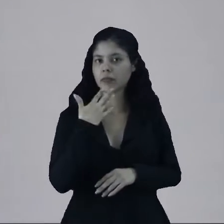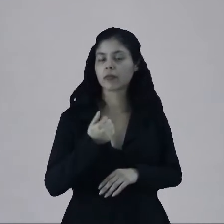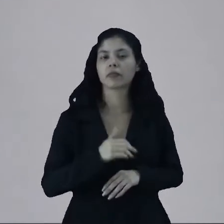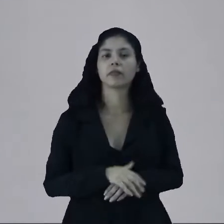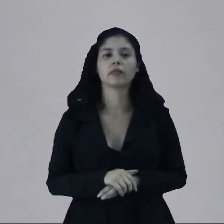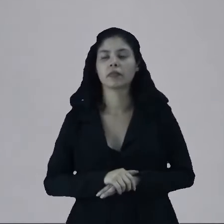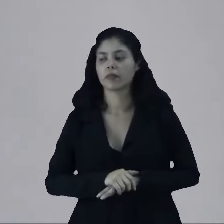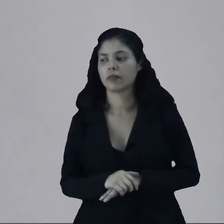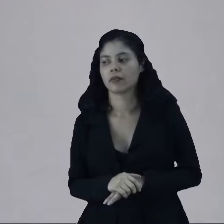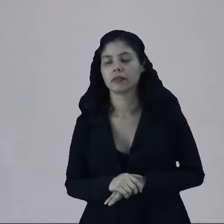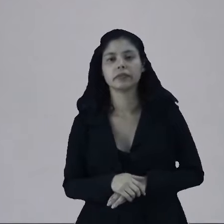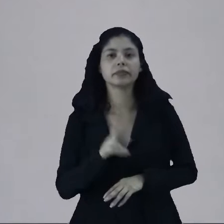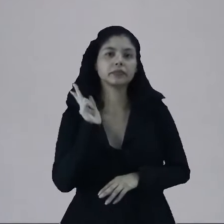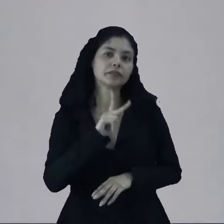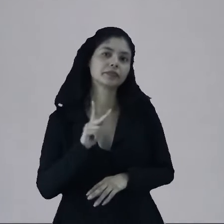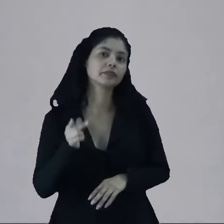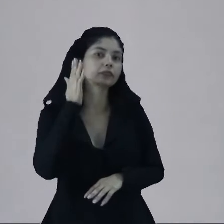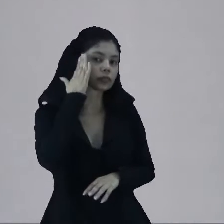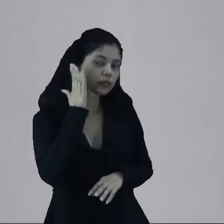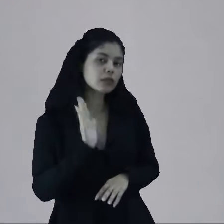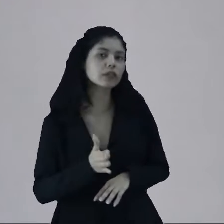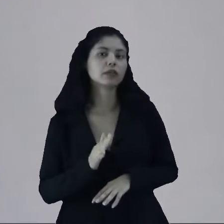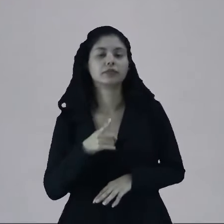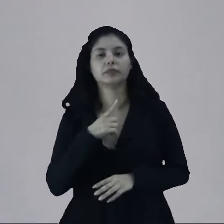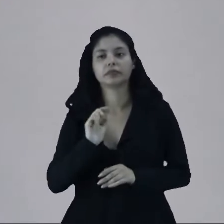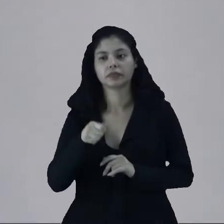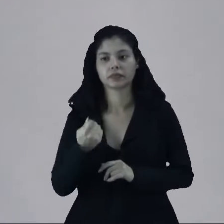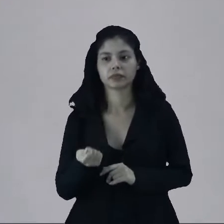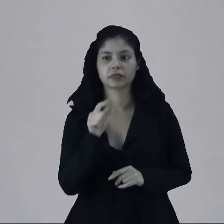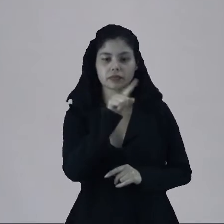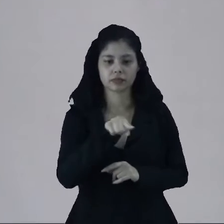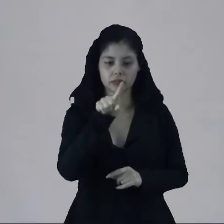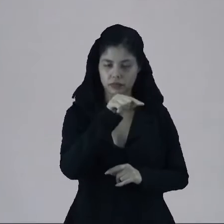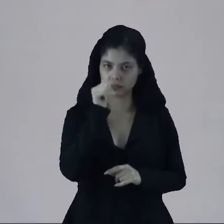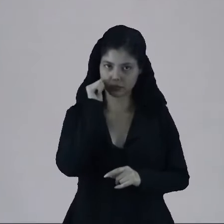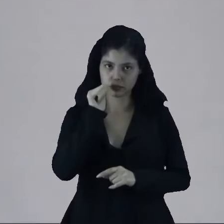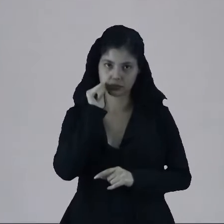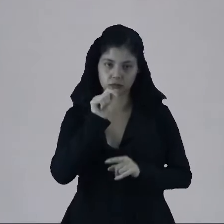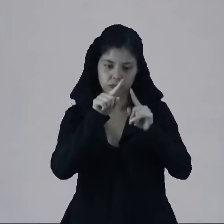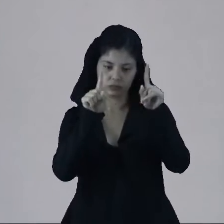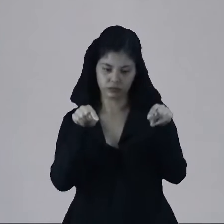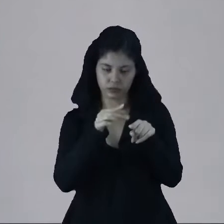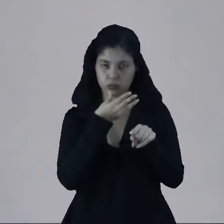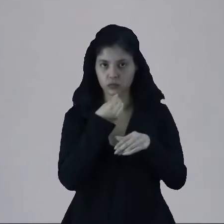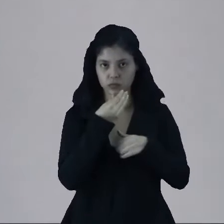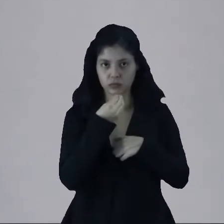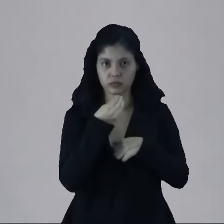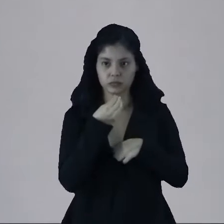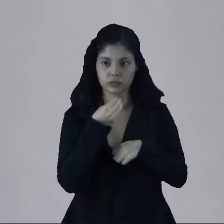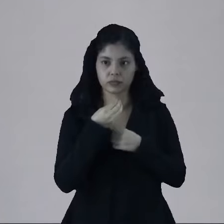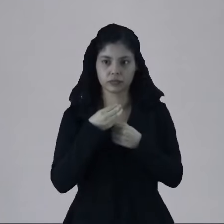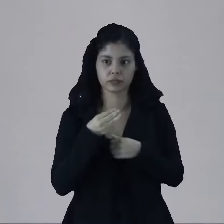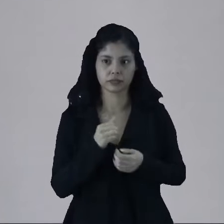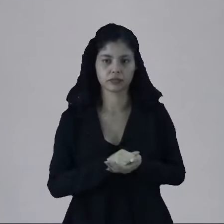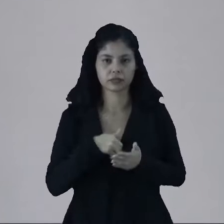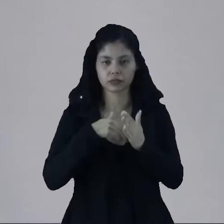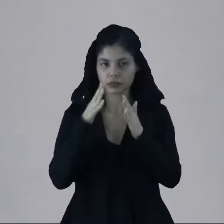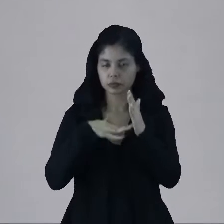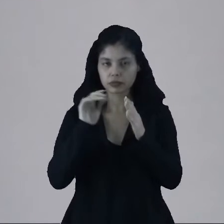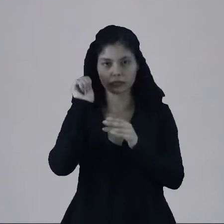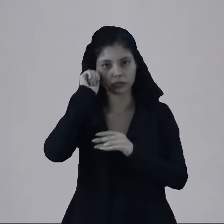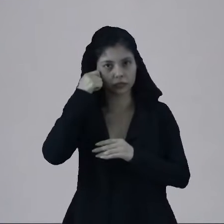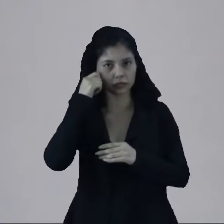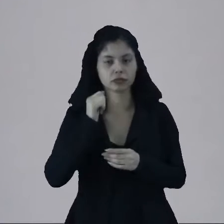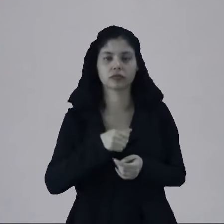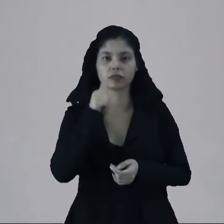bem? Então, beleza, professor, já entendi que tem um símbolozinho, bolinha é mulher, quadradinho é homem, bolinha pintadinha de